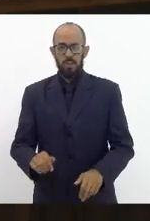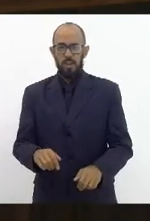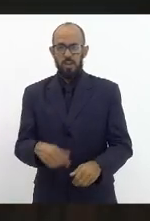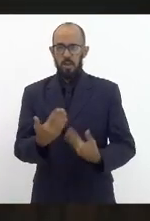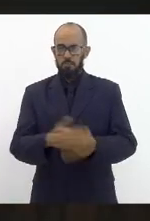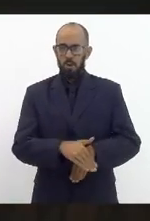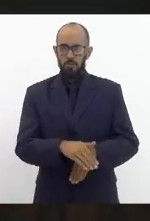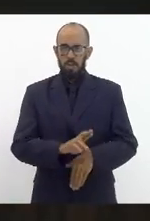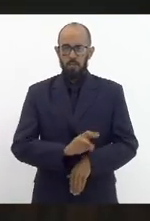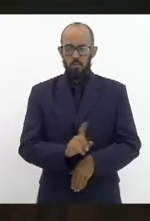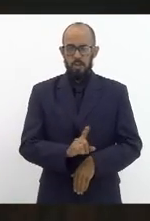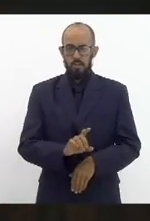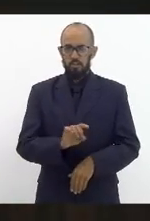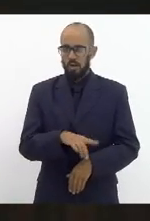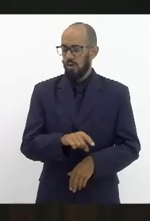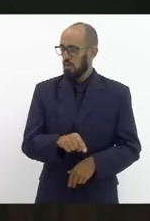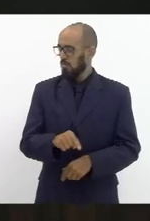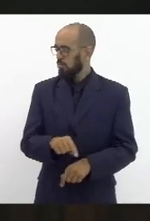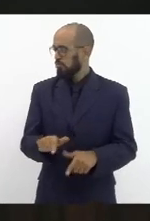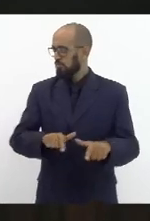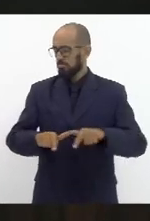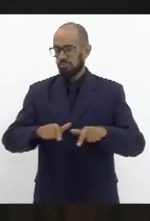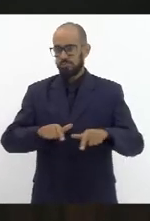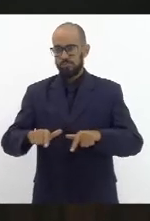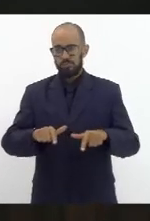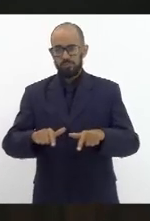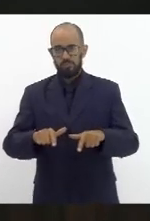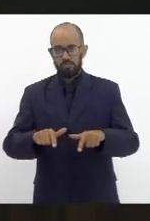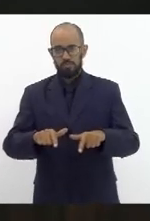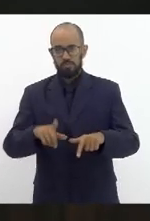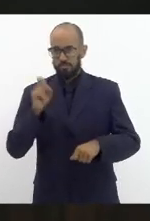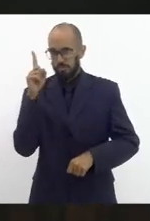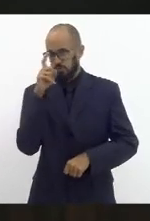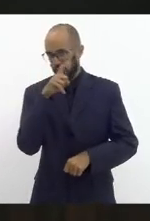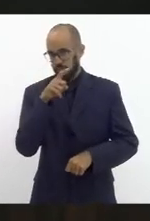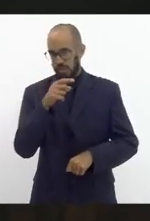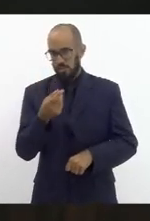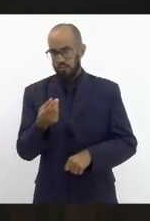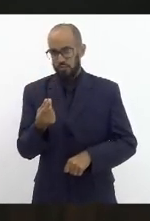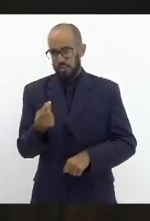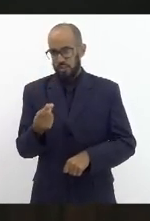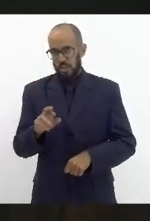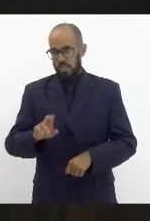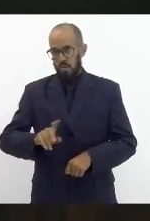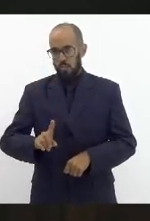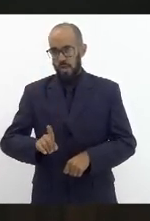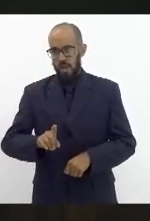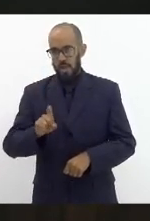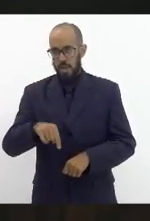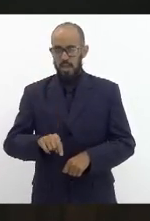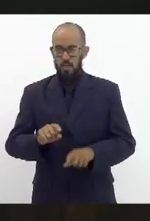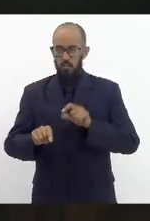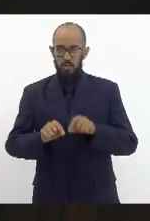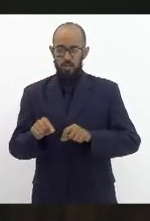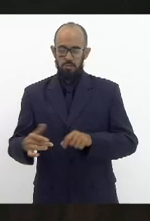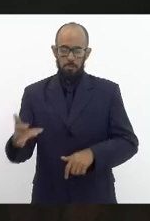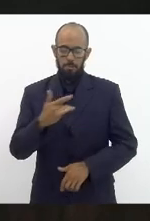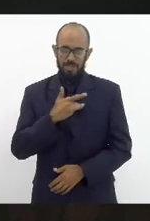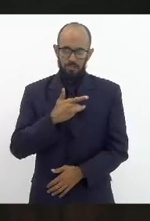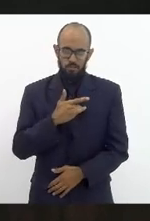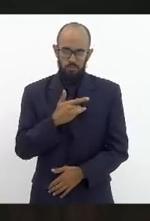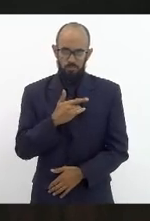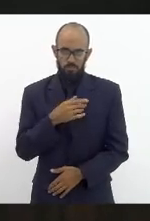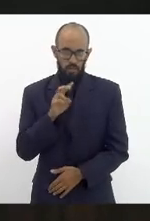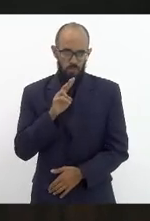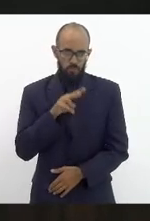emprego para o cara sair de uma dificuldade financeira, mas sim uma coisa que o cara tem paixão. Eu